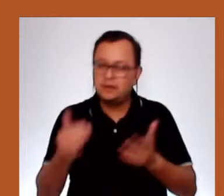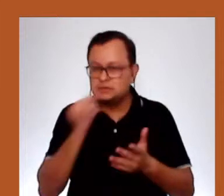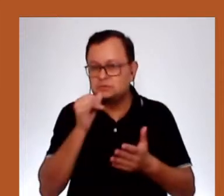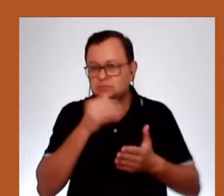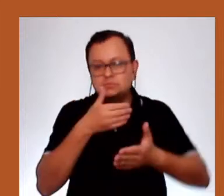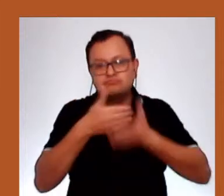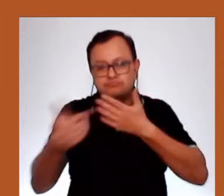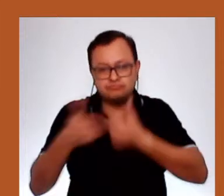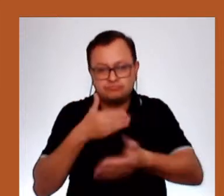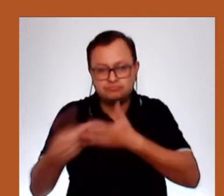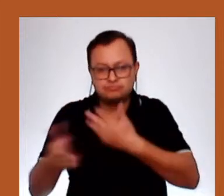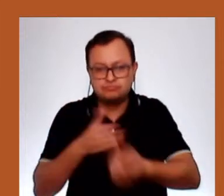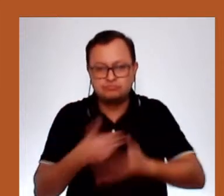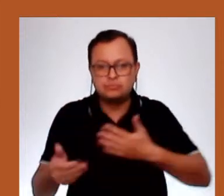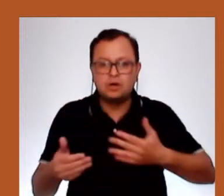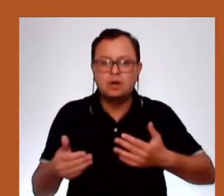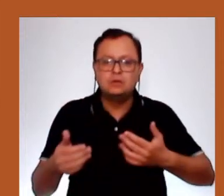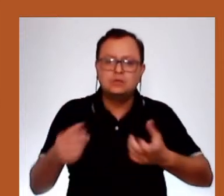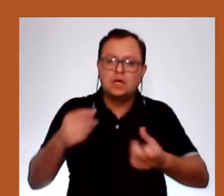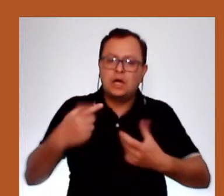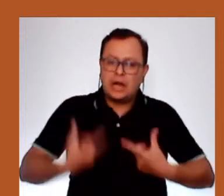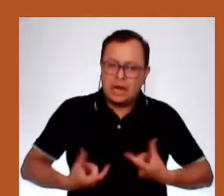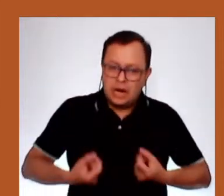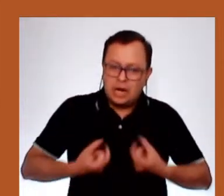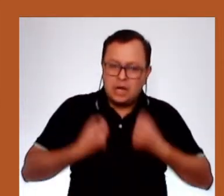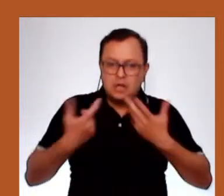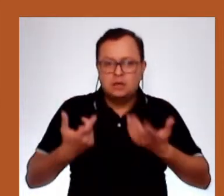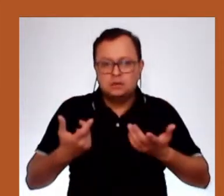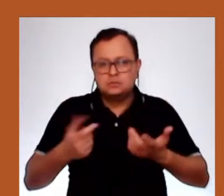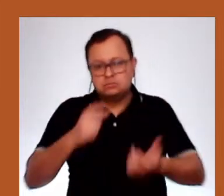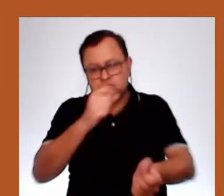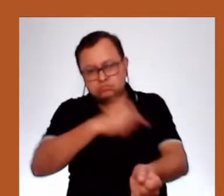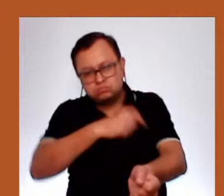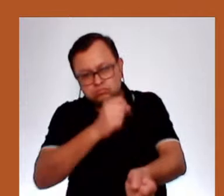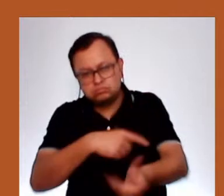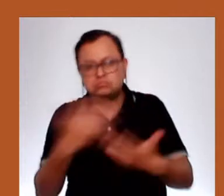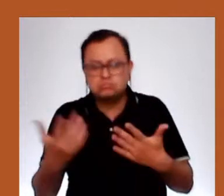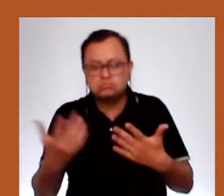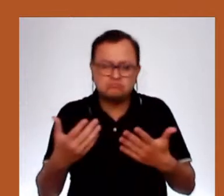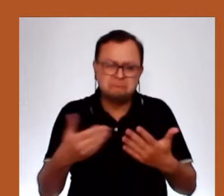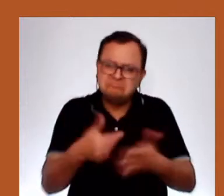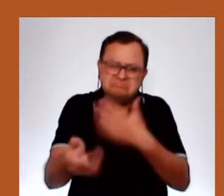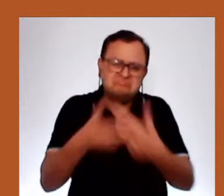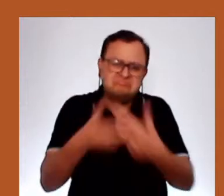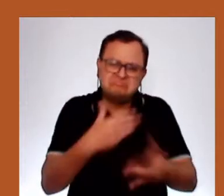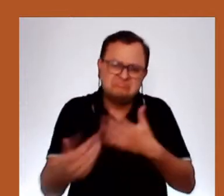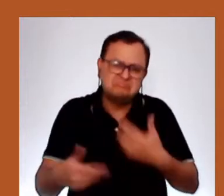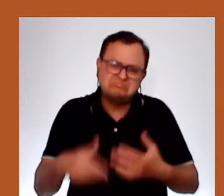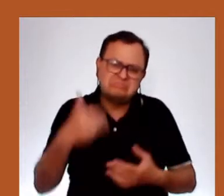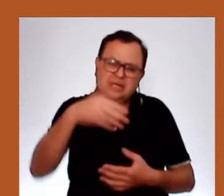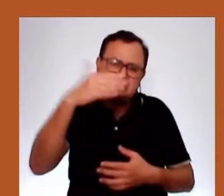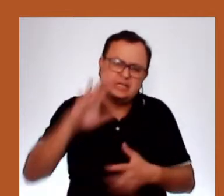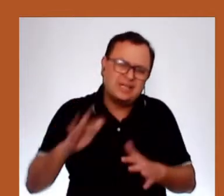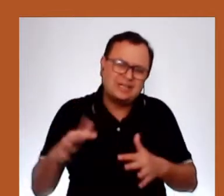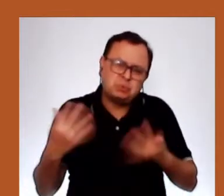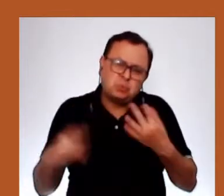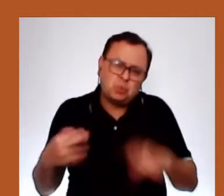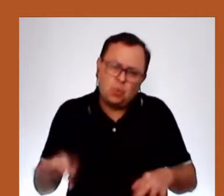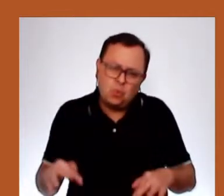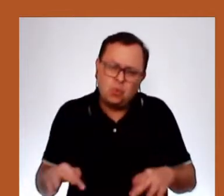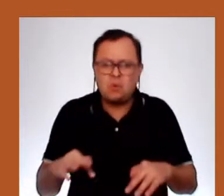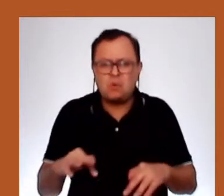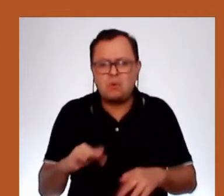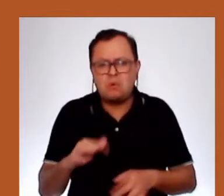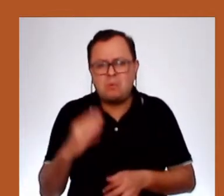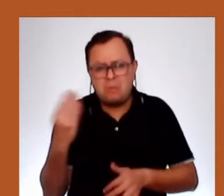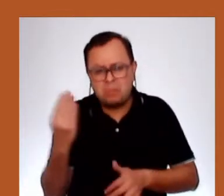se recusa que, esse paciente está só com náusea. Ele está só com dor, mas, é normal na quimio. Não,